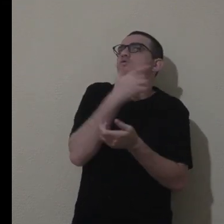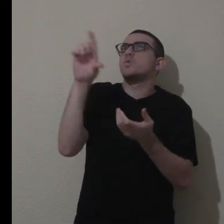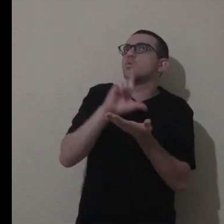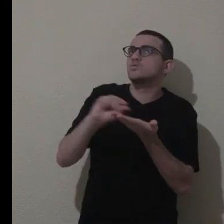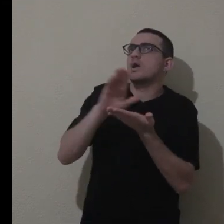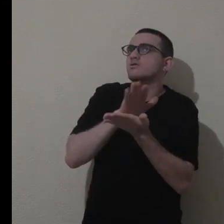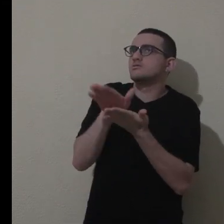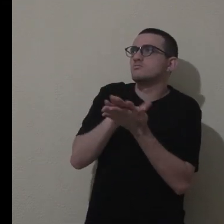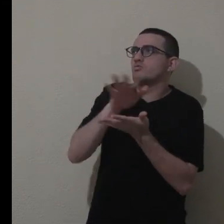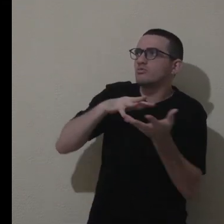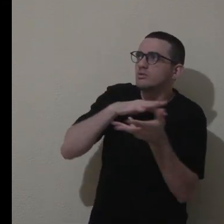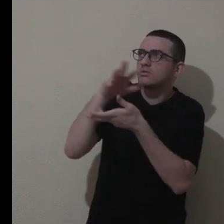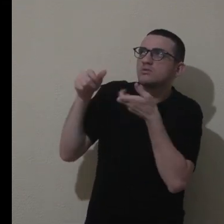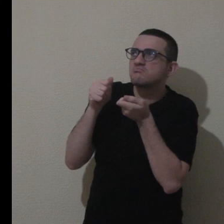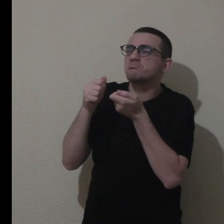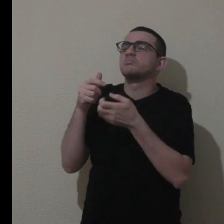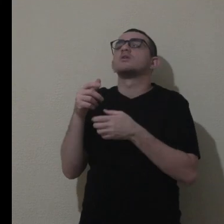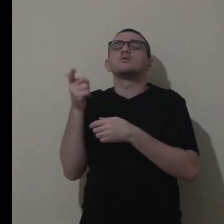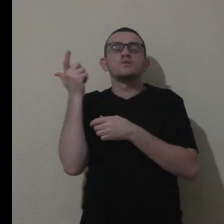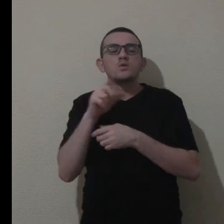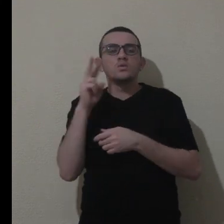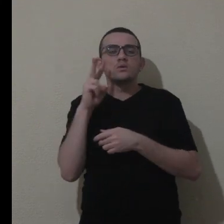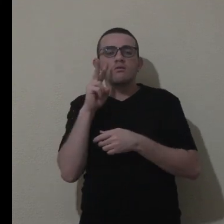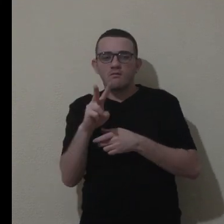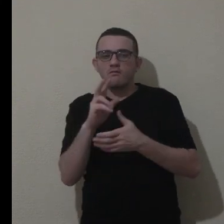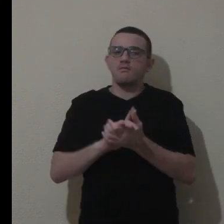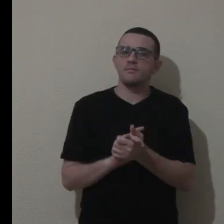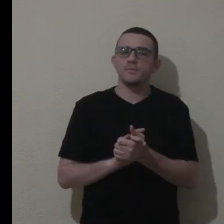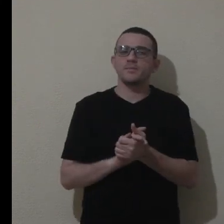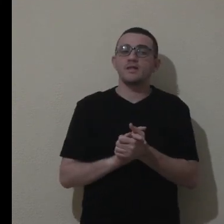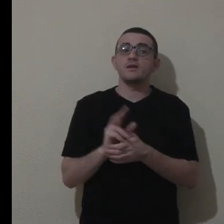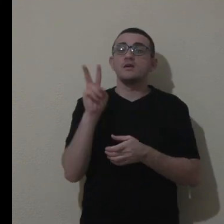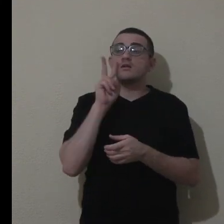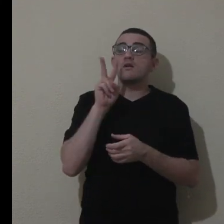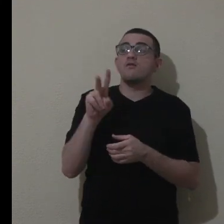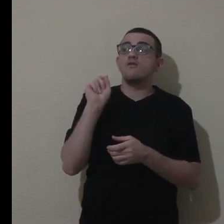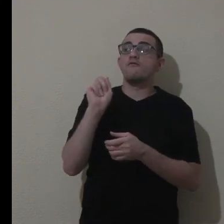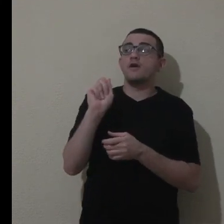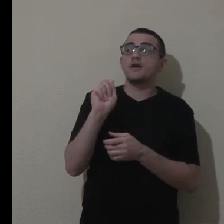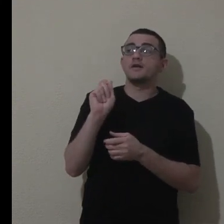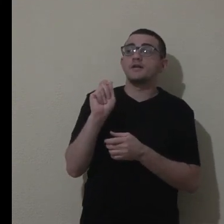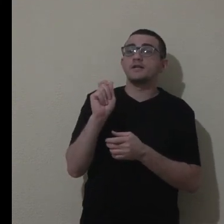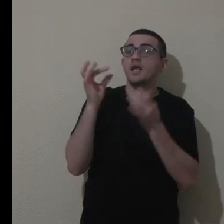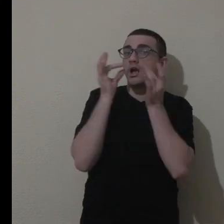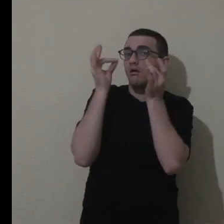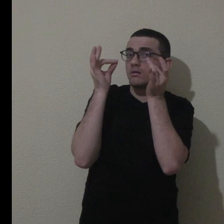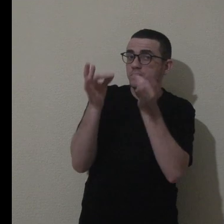que vieram do ACES. Vocês vão ver, assim, queria chamar a atenção, que isso aqui